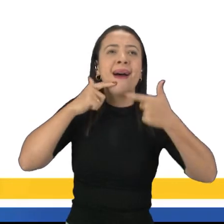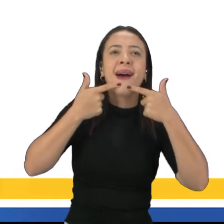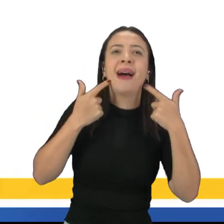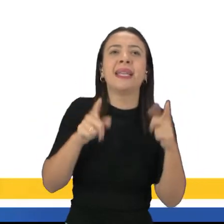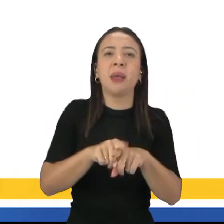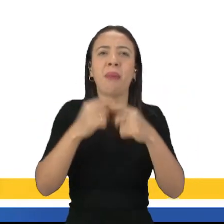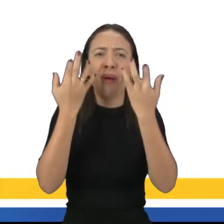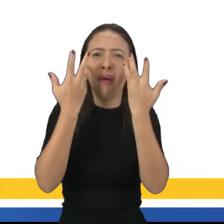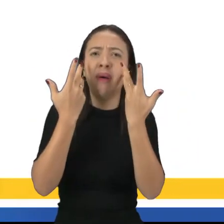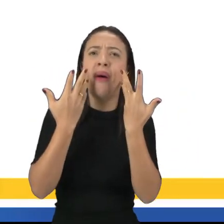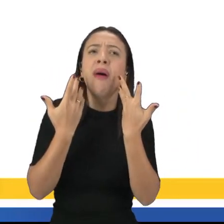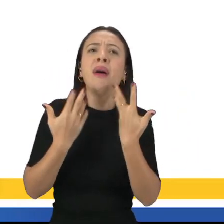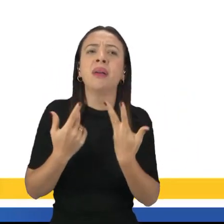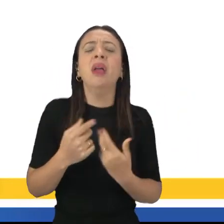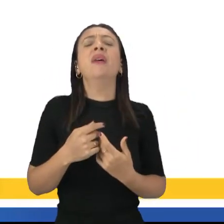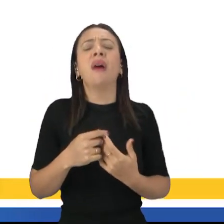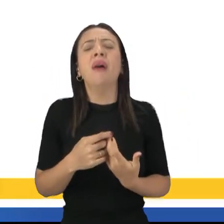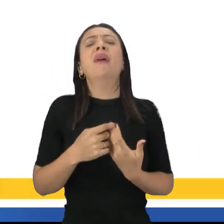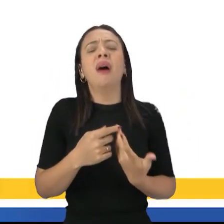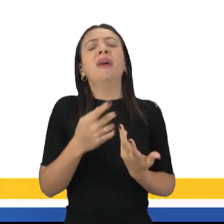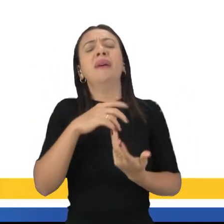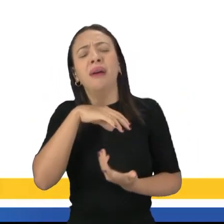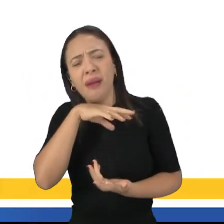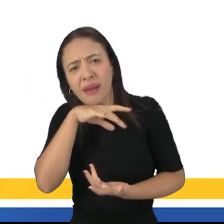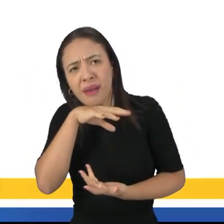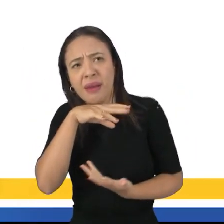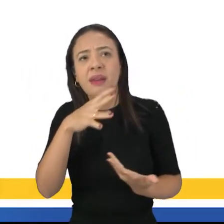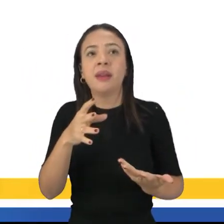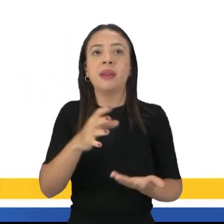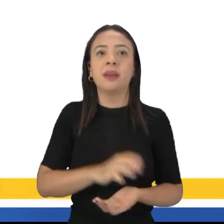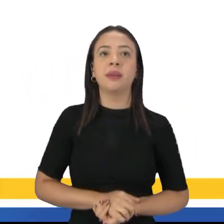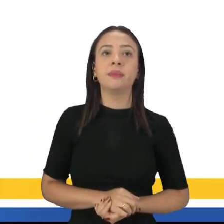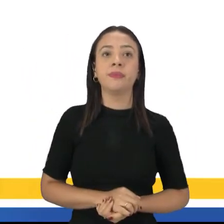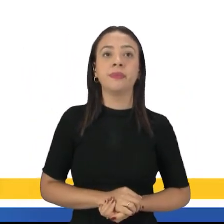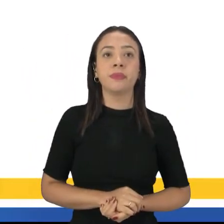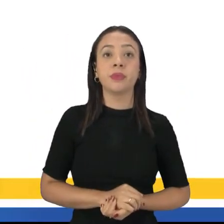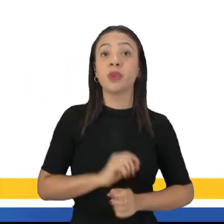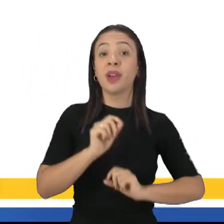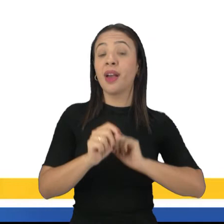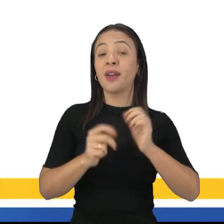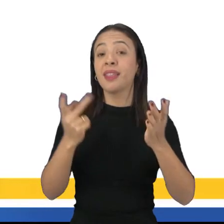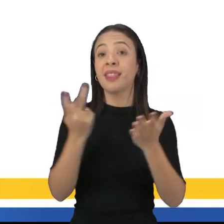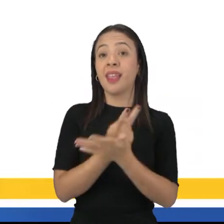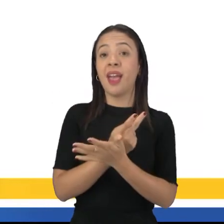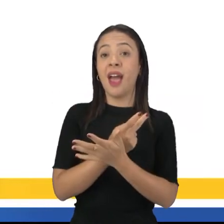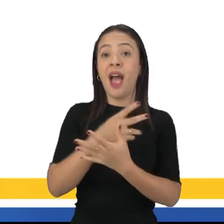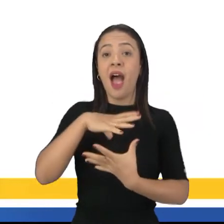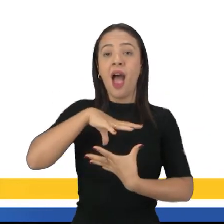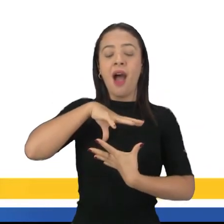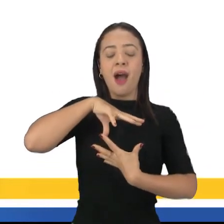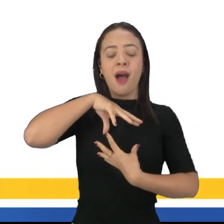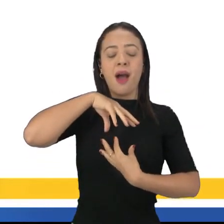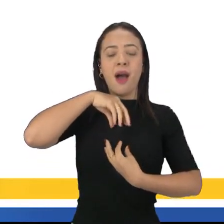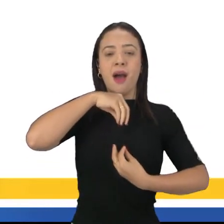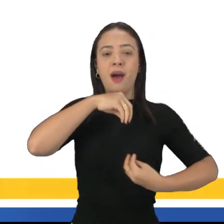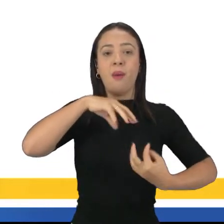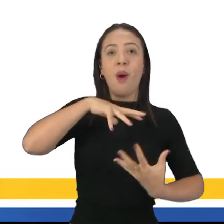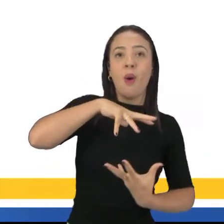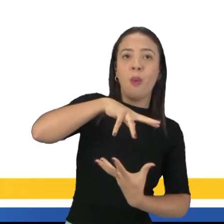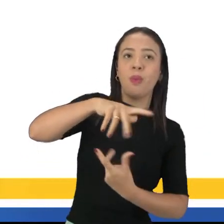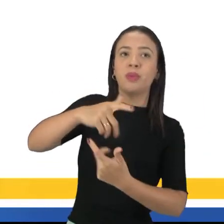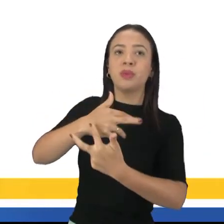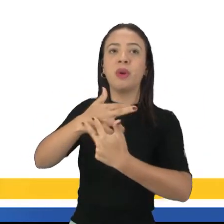polcas, soluços, sarabandas, acaba por trazer à alma do